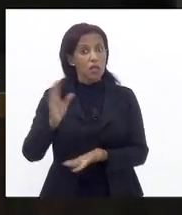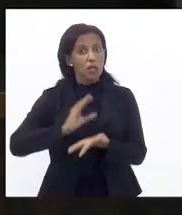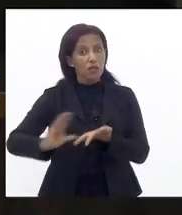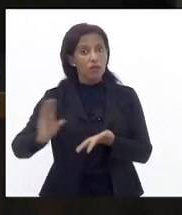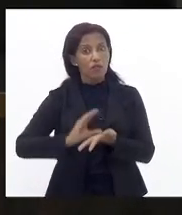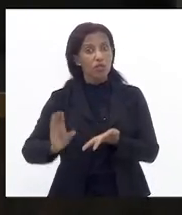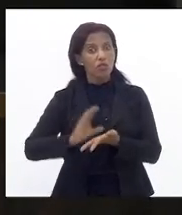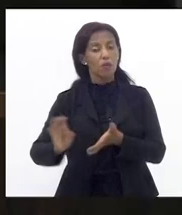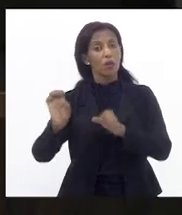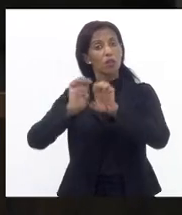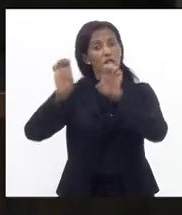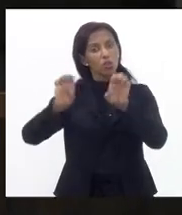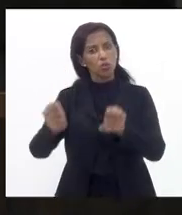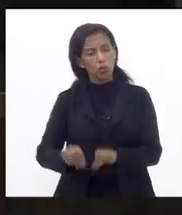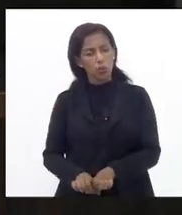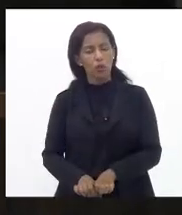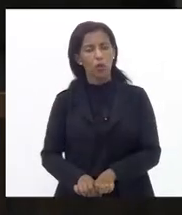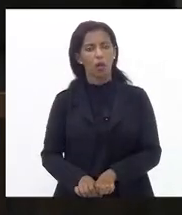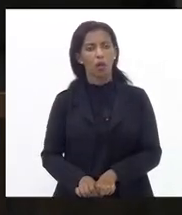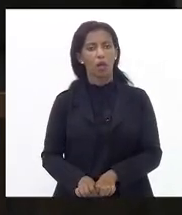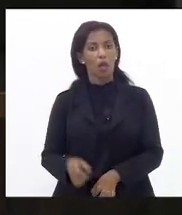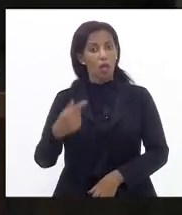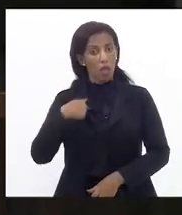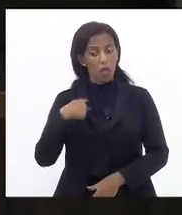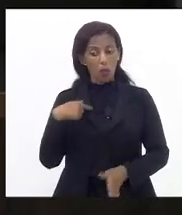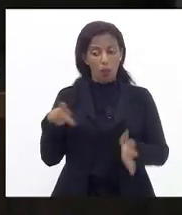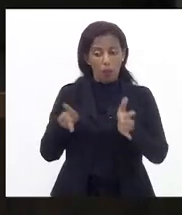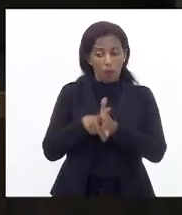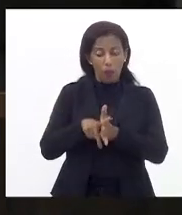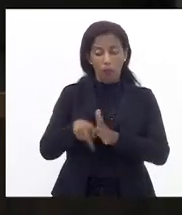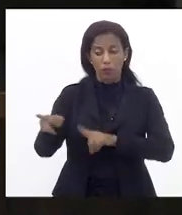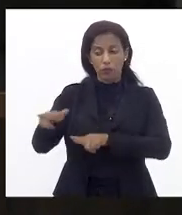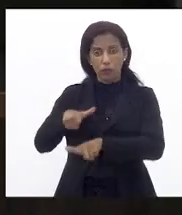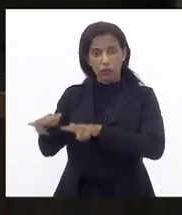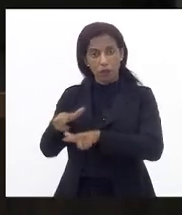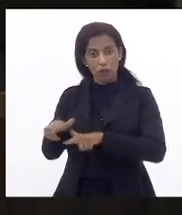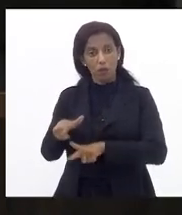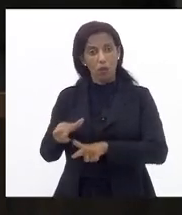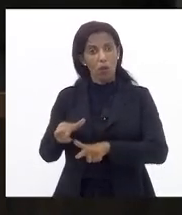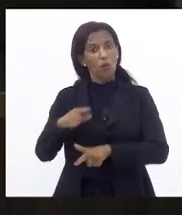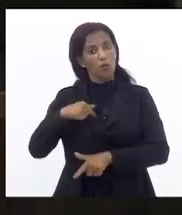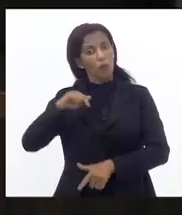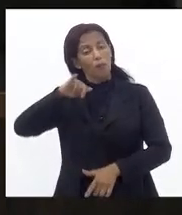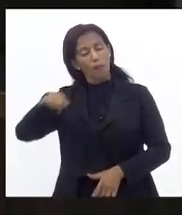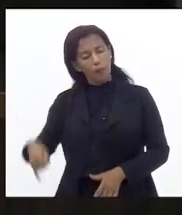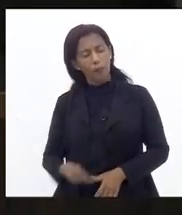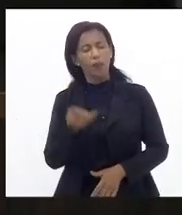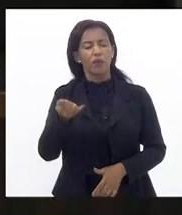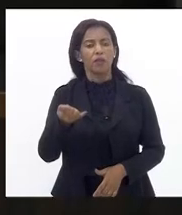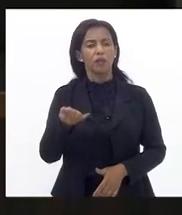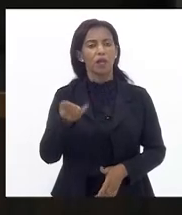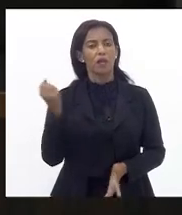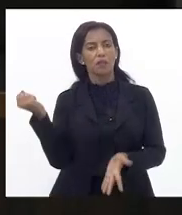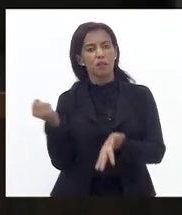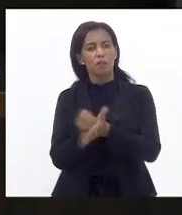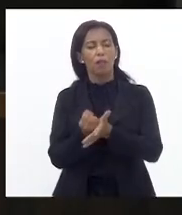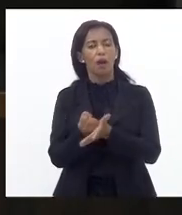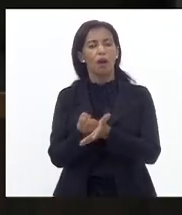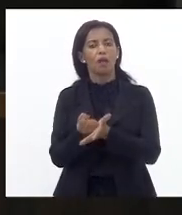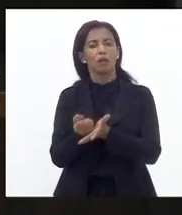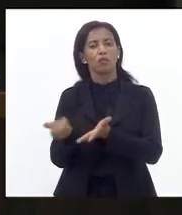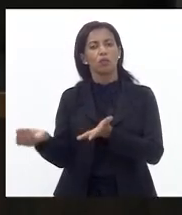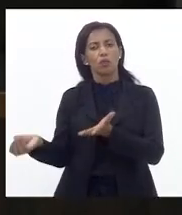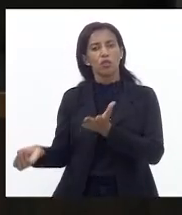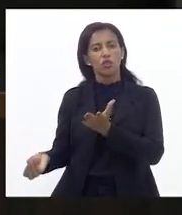investimento em infraestrutura o próprio servidor eo servidor os servidores usufruíram deste grande pacto de